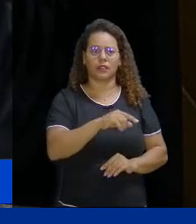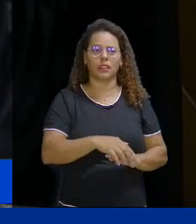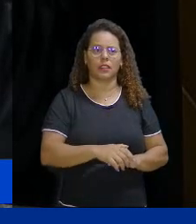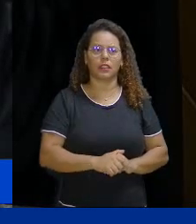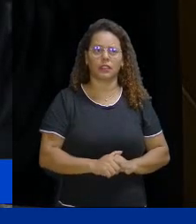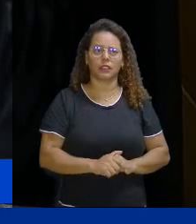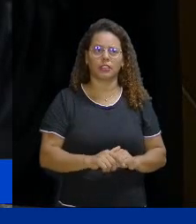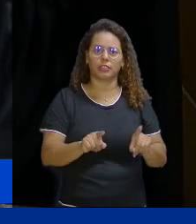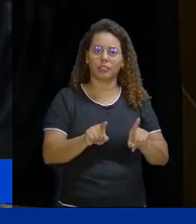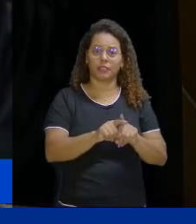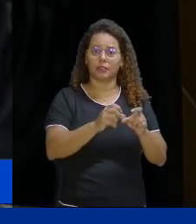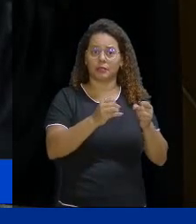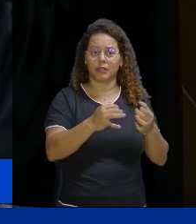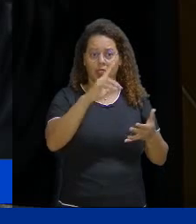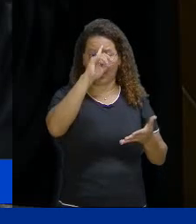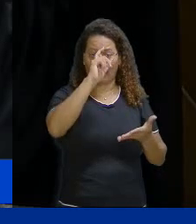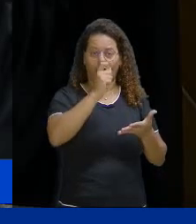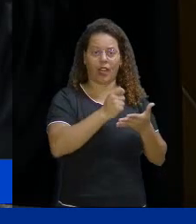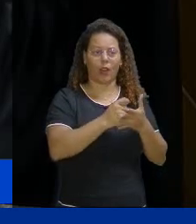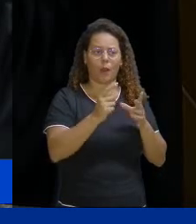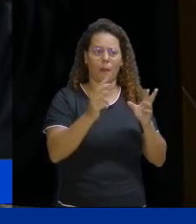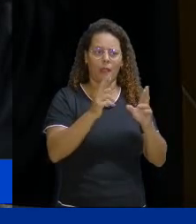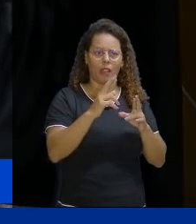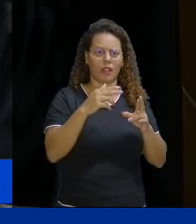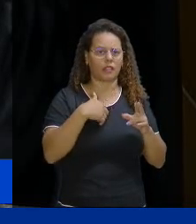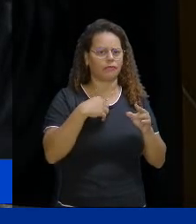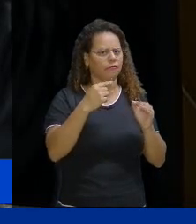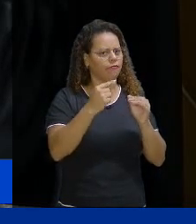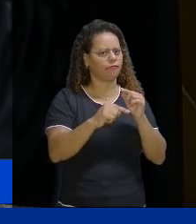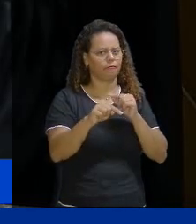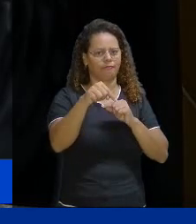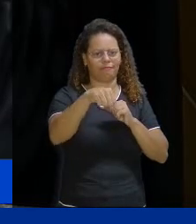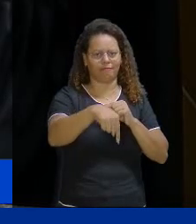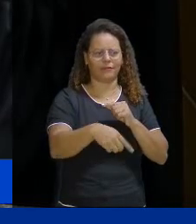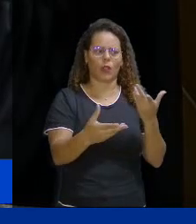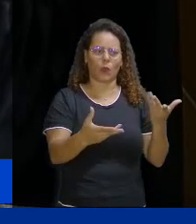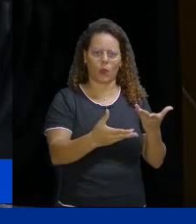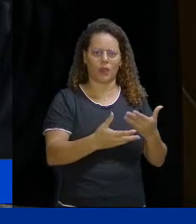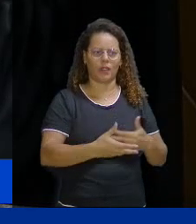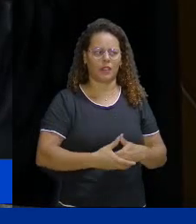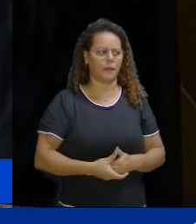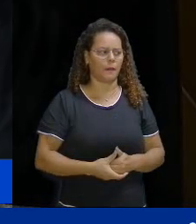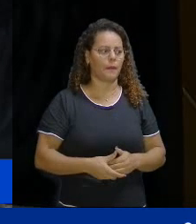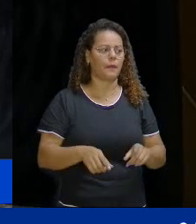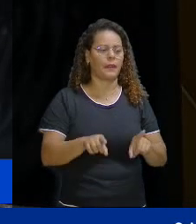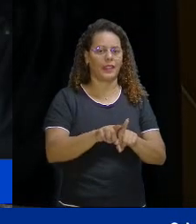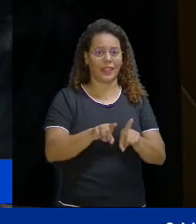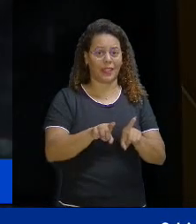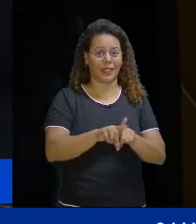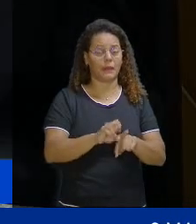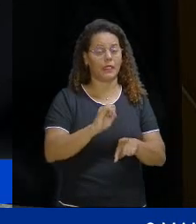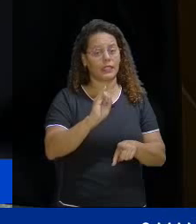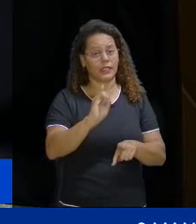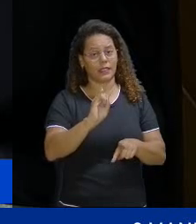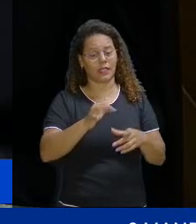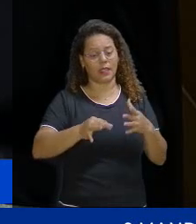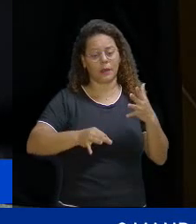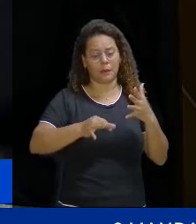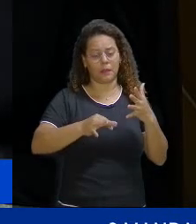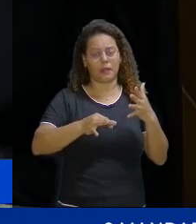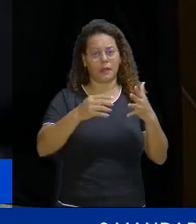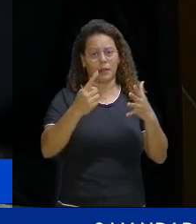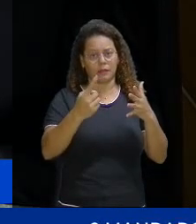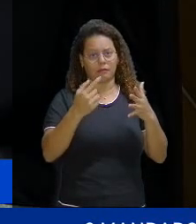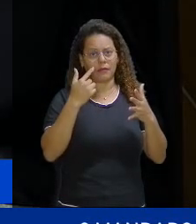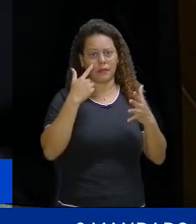irrecorribilidade das decisões interlocutórias não é aplicável nesse caso. Afirmaram que a decisão do primeiro grau